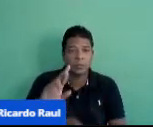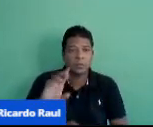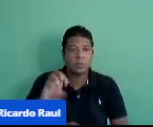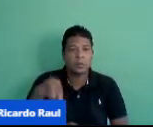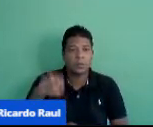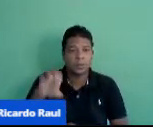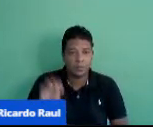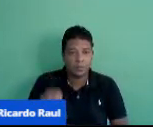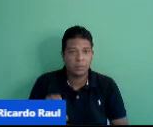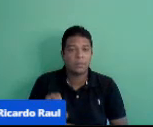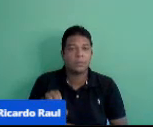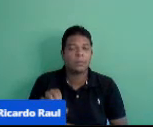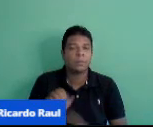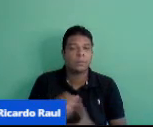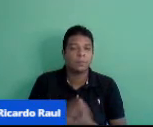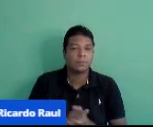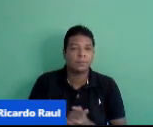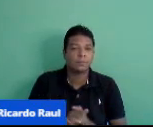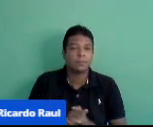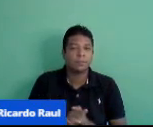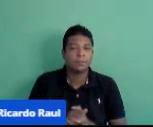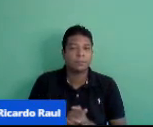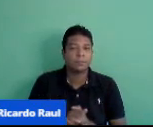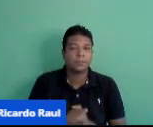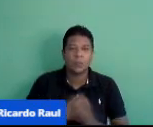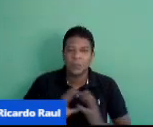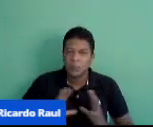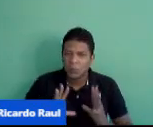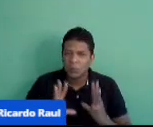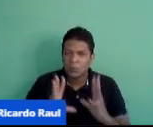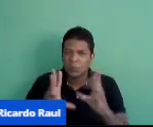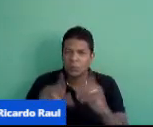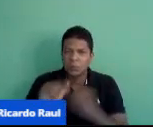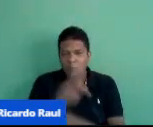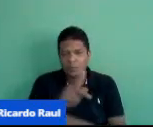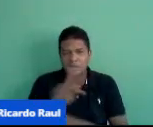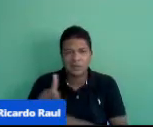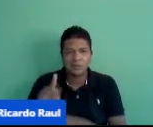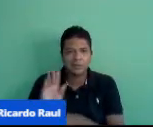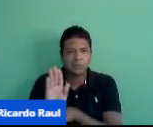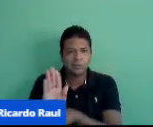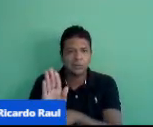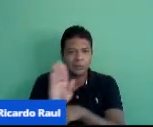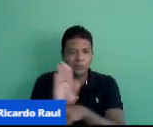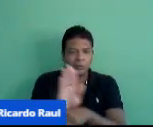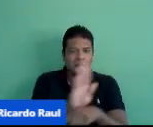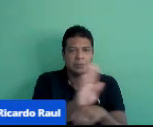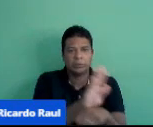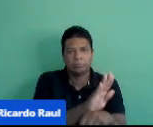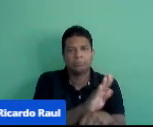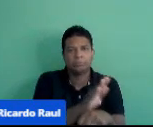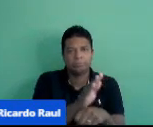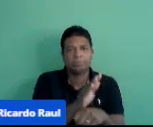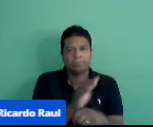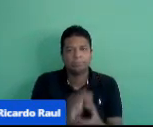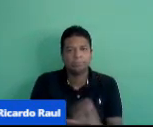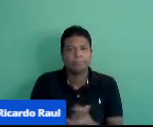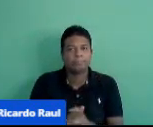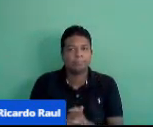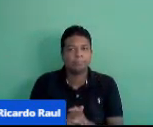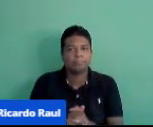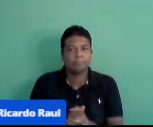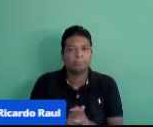fosse um trabalho construído com todos os professores da rede municipal, né? Porque aí levaria em consideração,